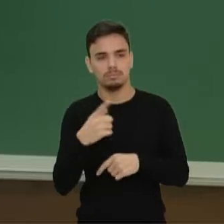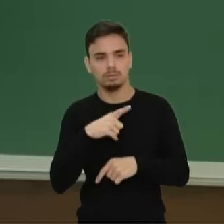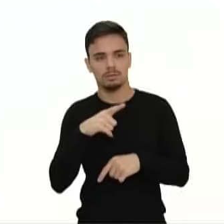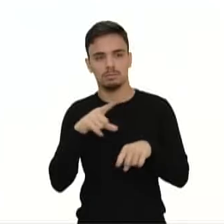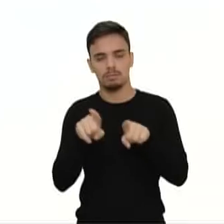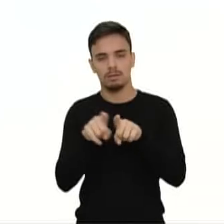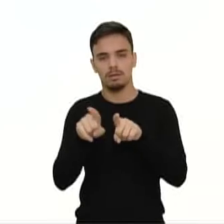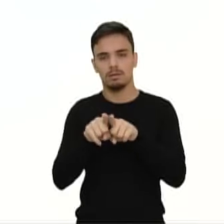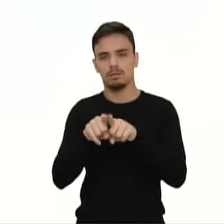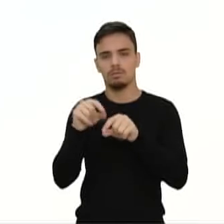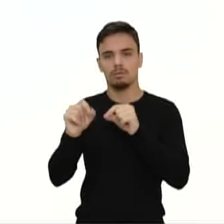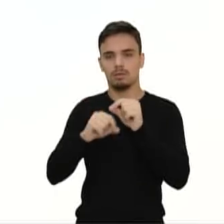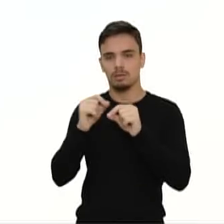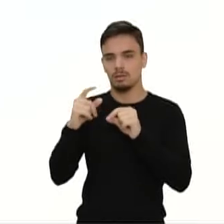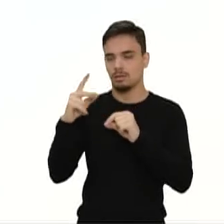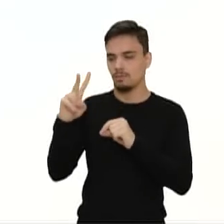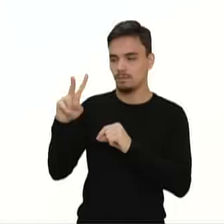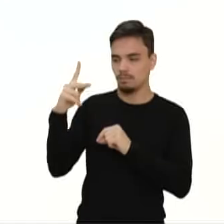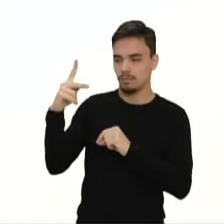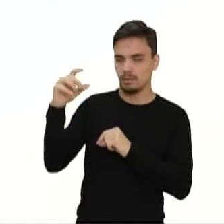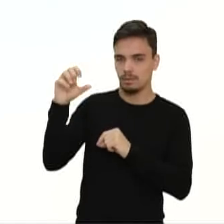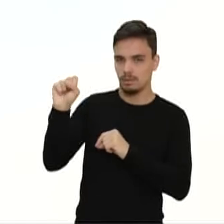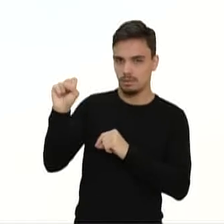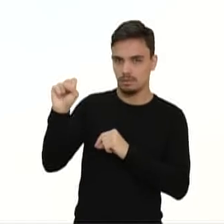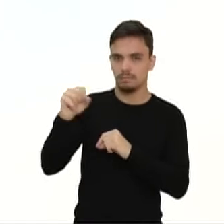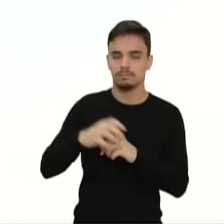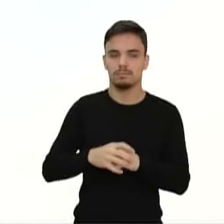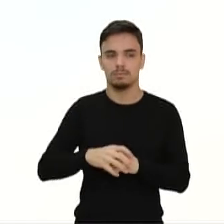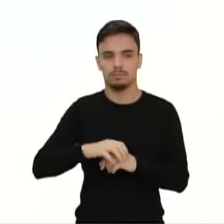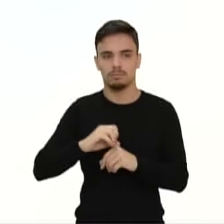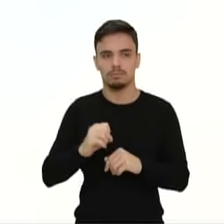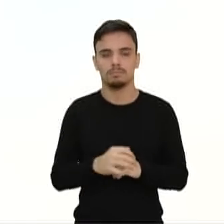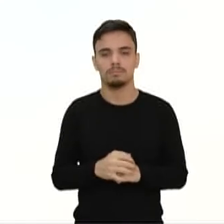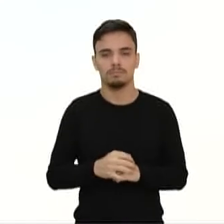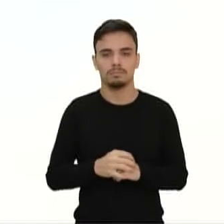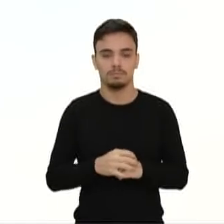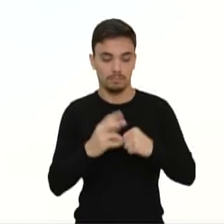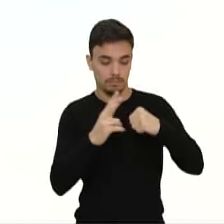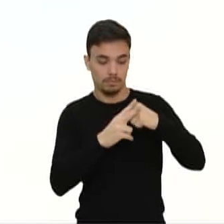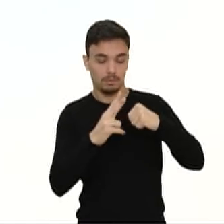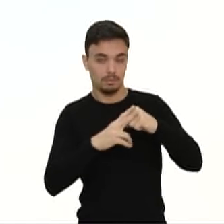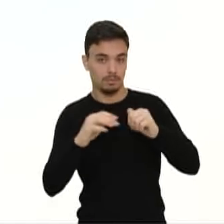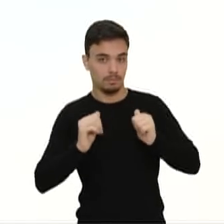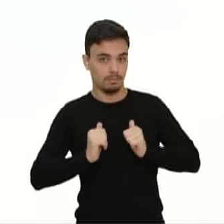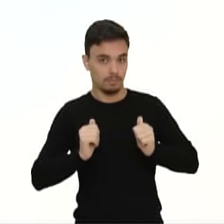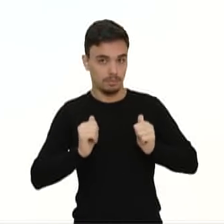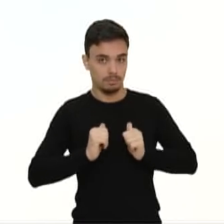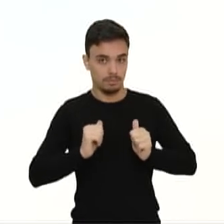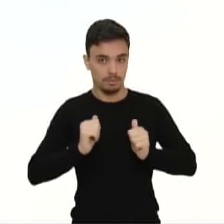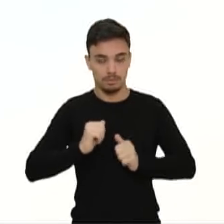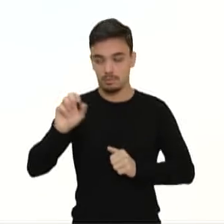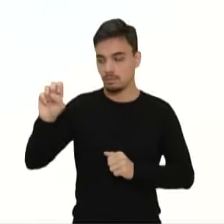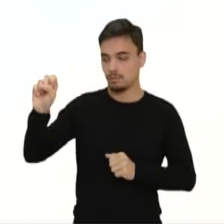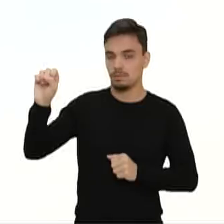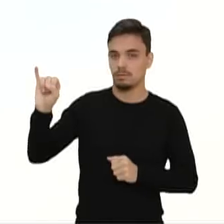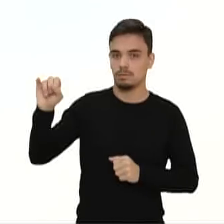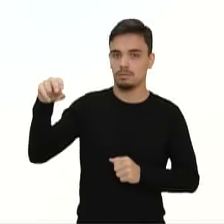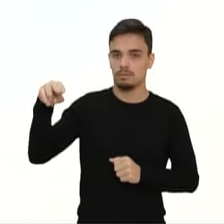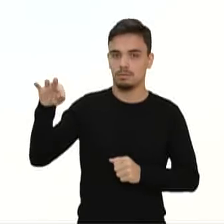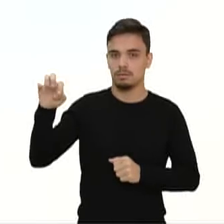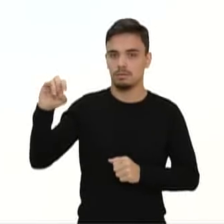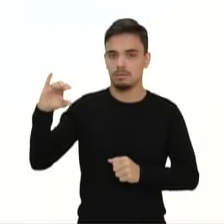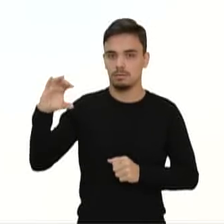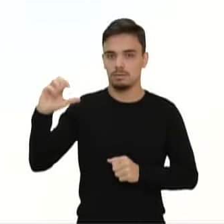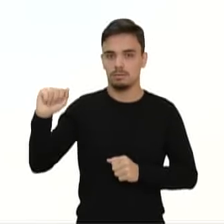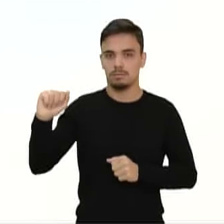passivadora. Então, VPS, ou seja, verbo na passiva sintética, muito fácil. O homem